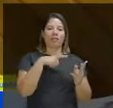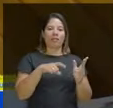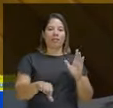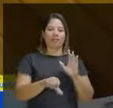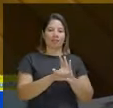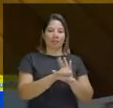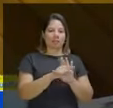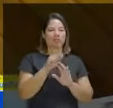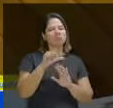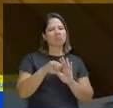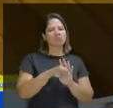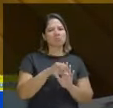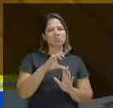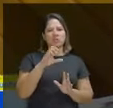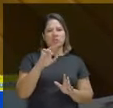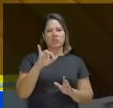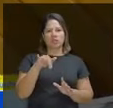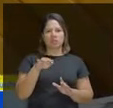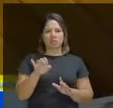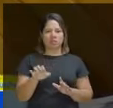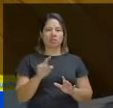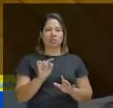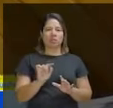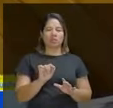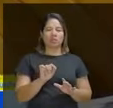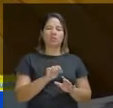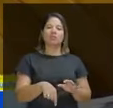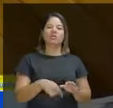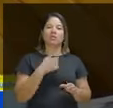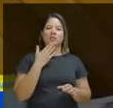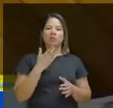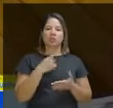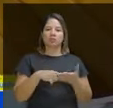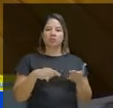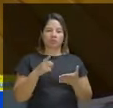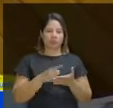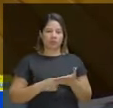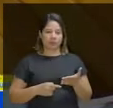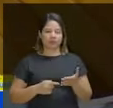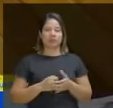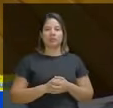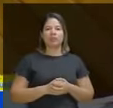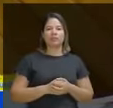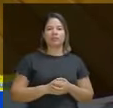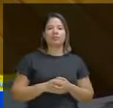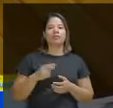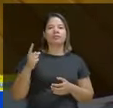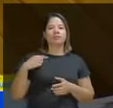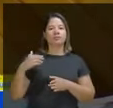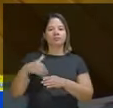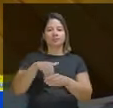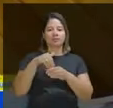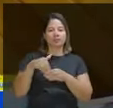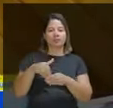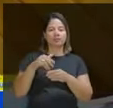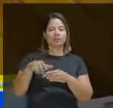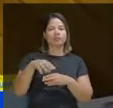e com base em procedimento anulado por força de decisão transitada em julgado, qual seja o acordo do TRE